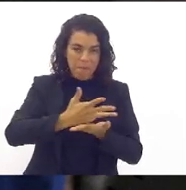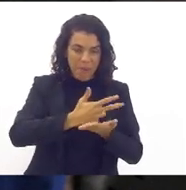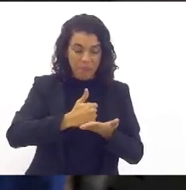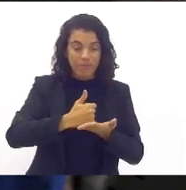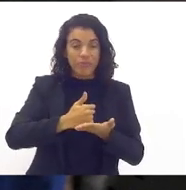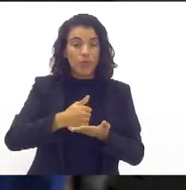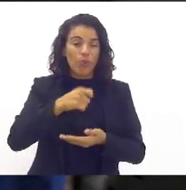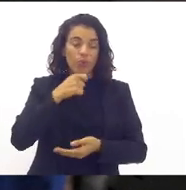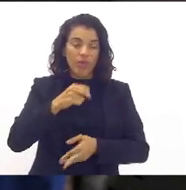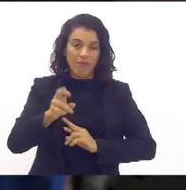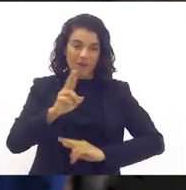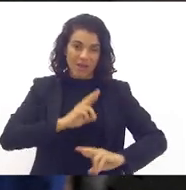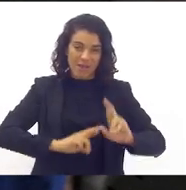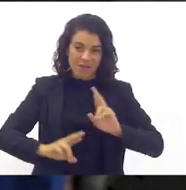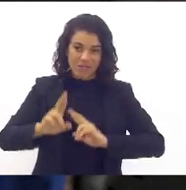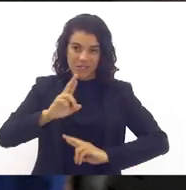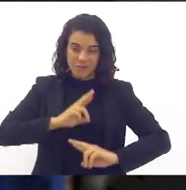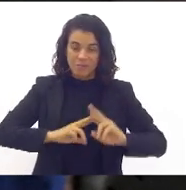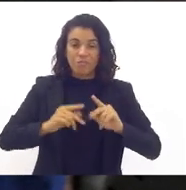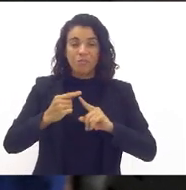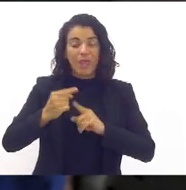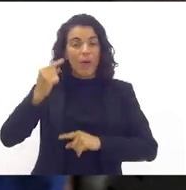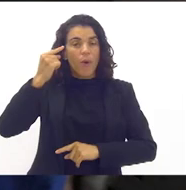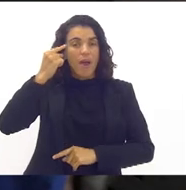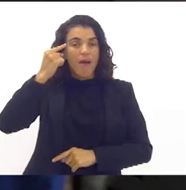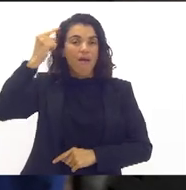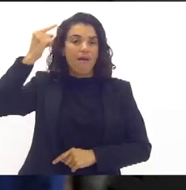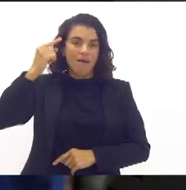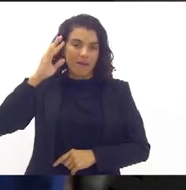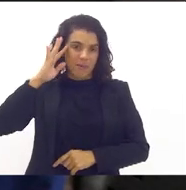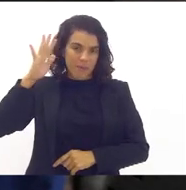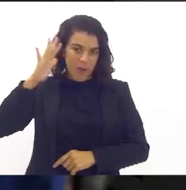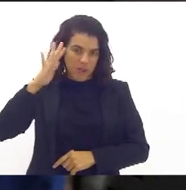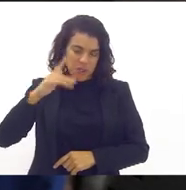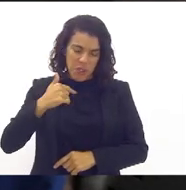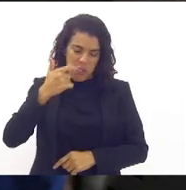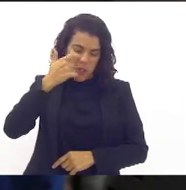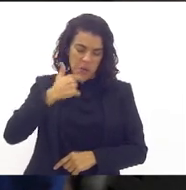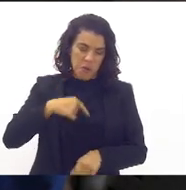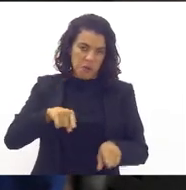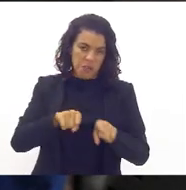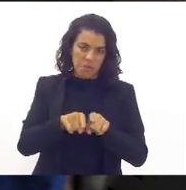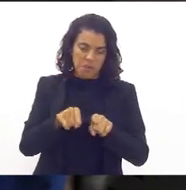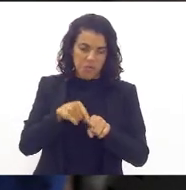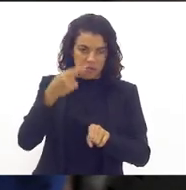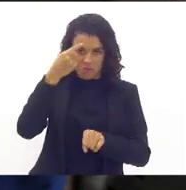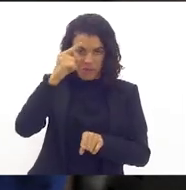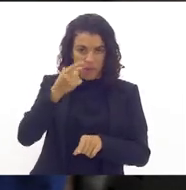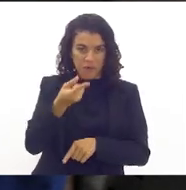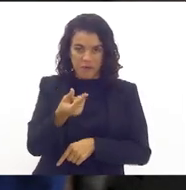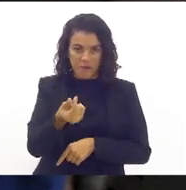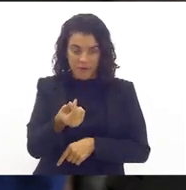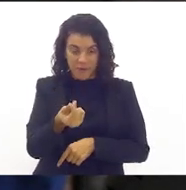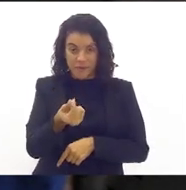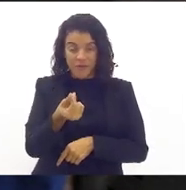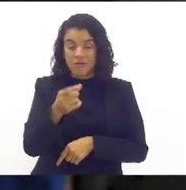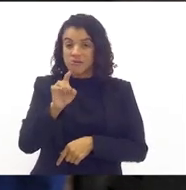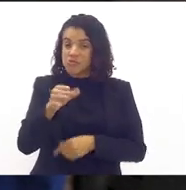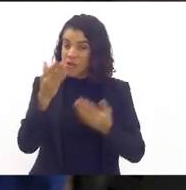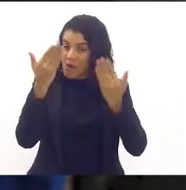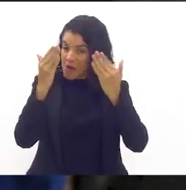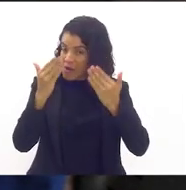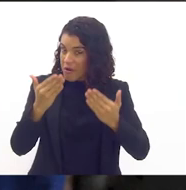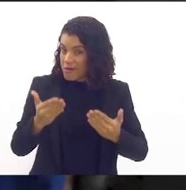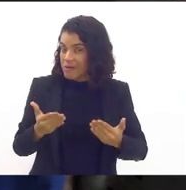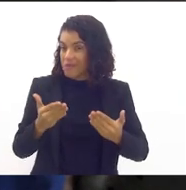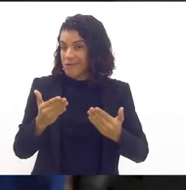veio porque isso é só uma hipótese. Né? E nem eu estou pedindo qual é o valor. Verifica se vai ter um estrago.